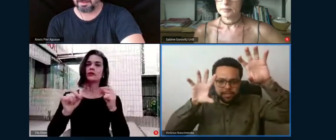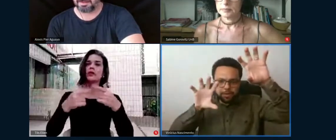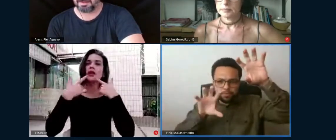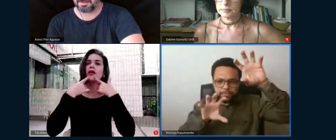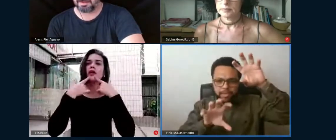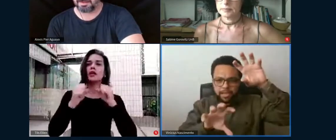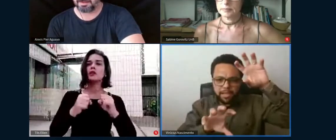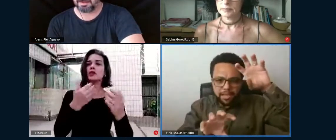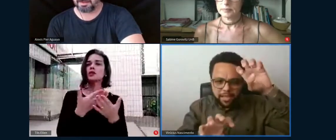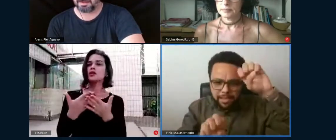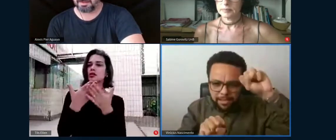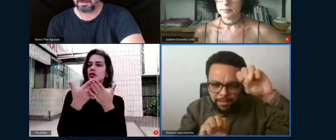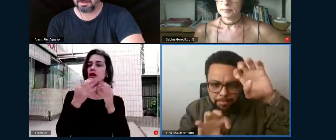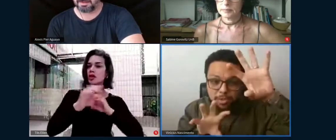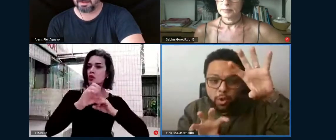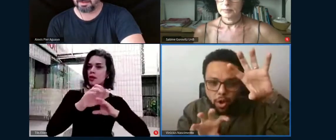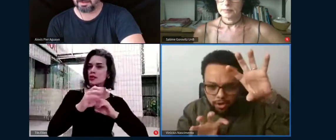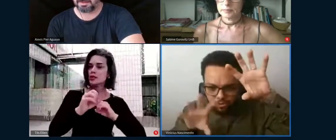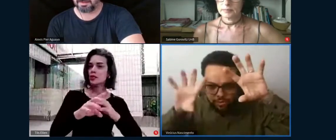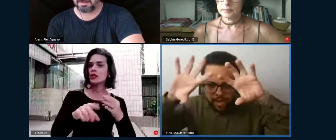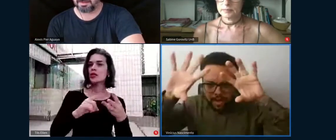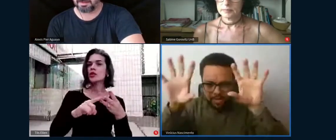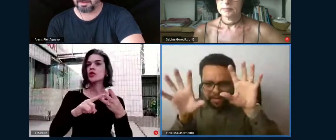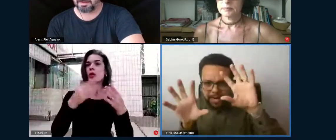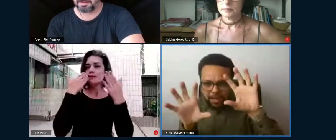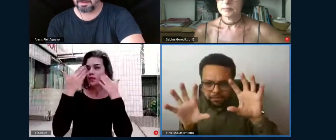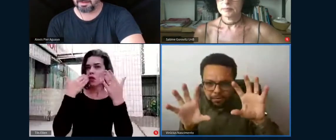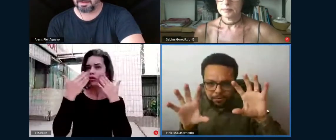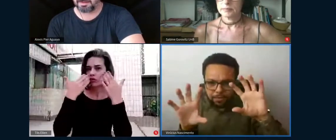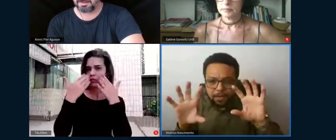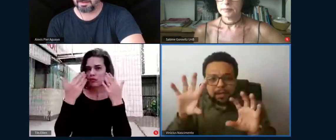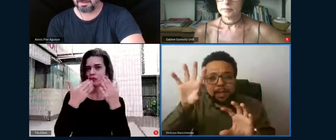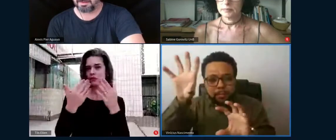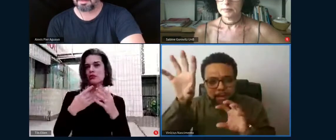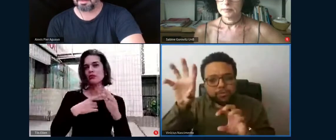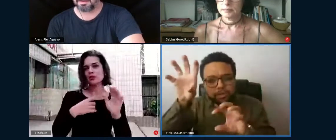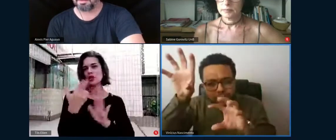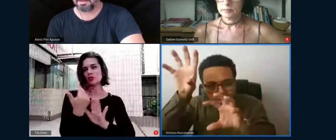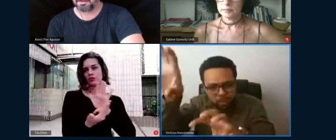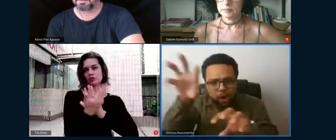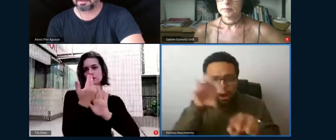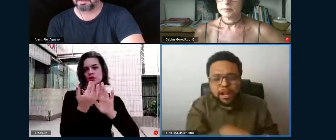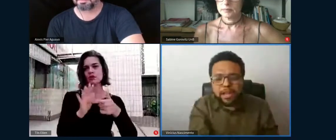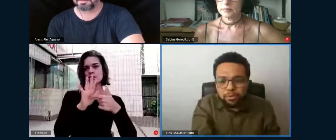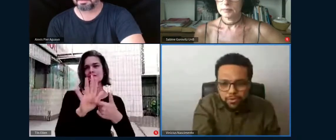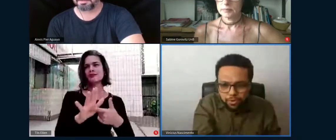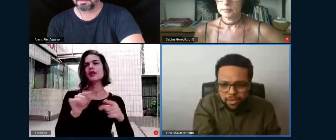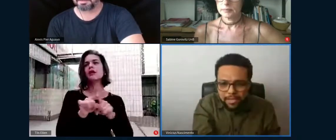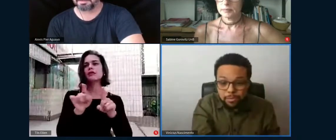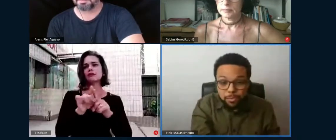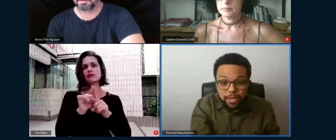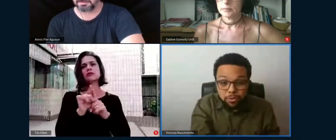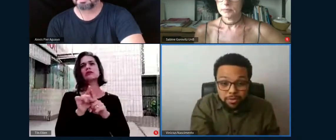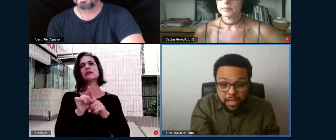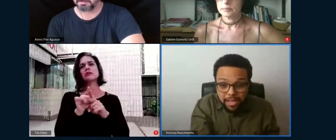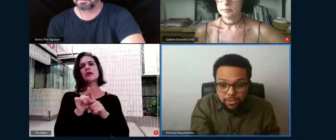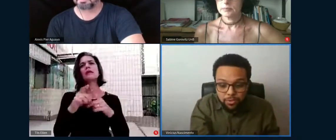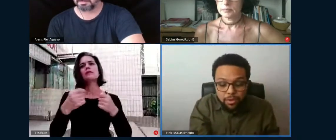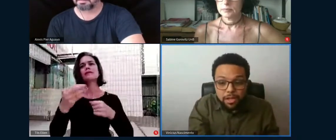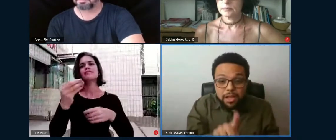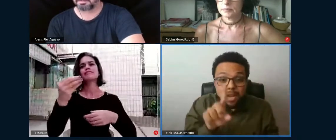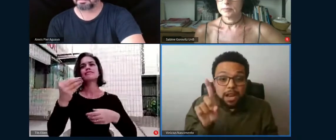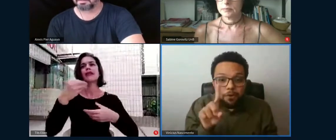linguística, educação e psicológico, né? Aquele gráfico. Também sugiro que você coloque aquilo no seu texto, porque